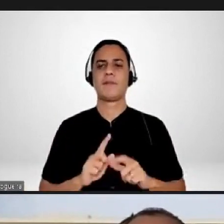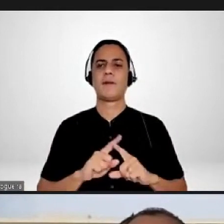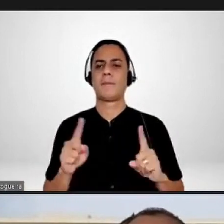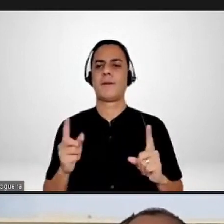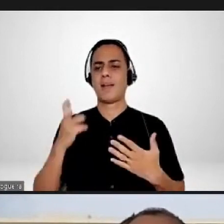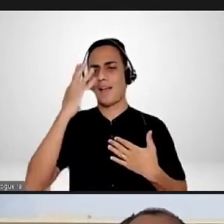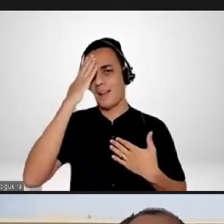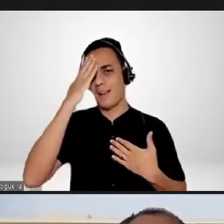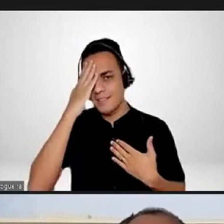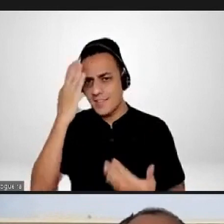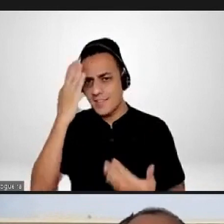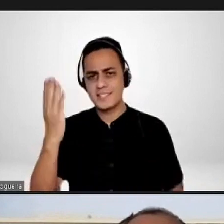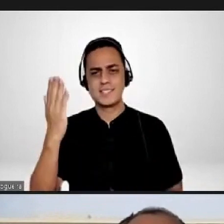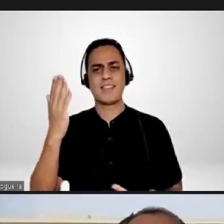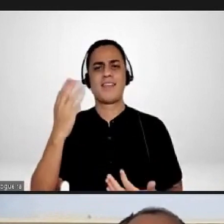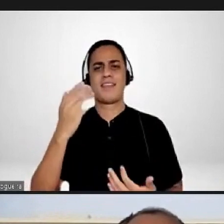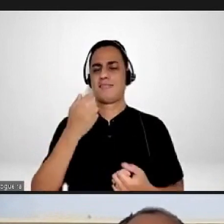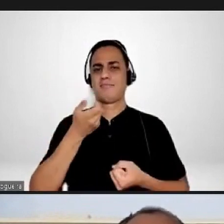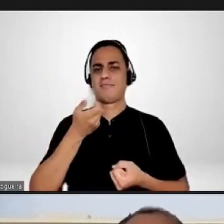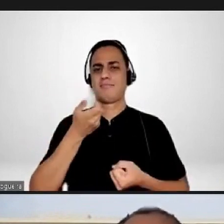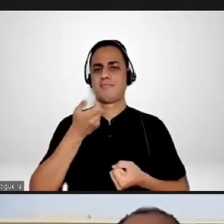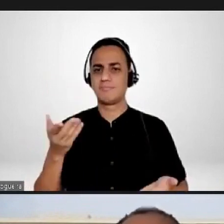agradecer, falar assim,